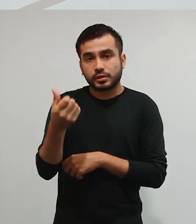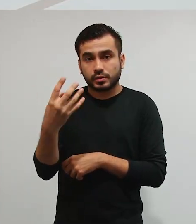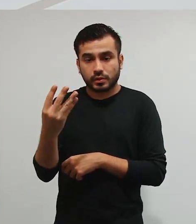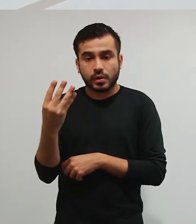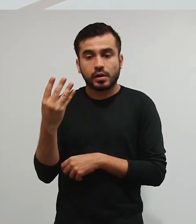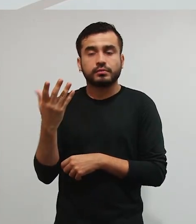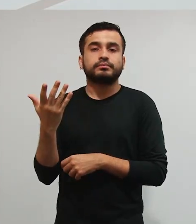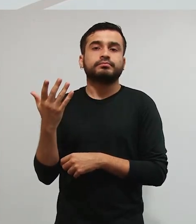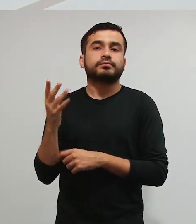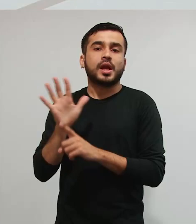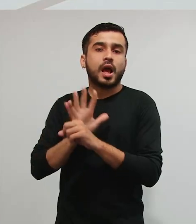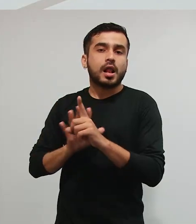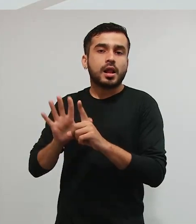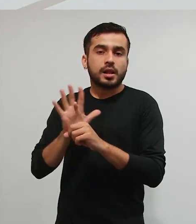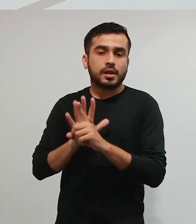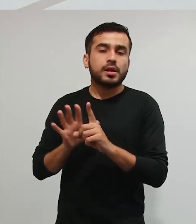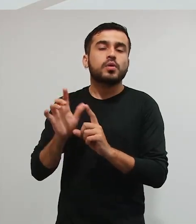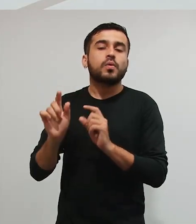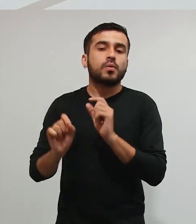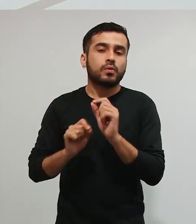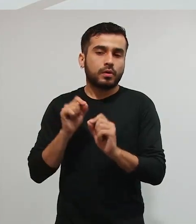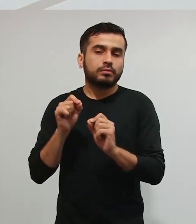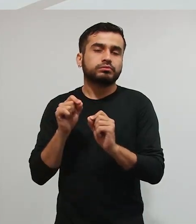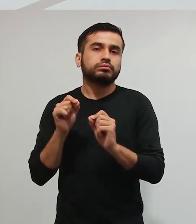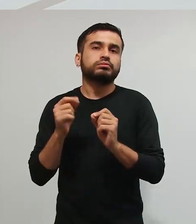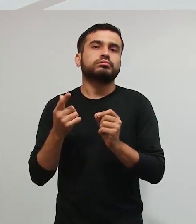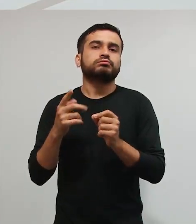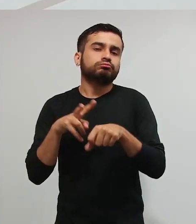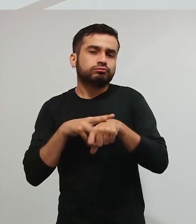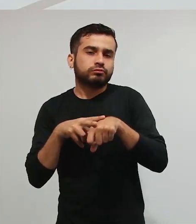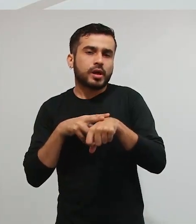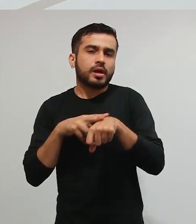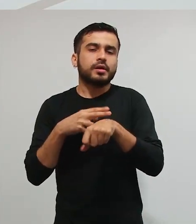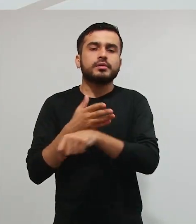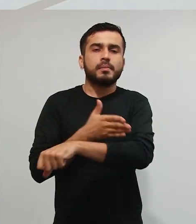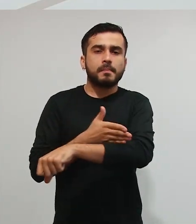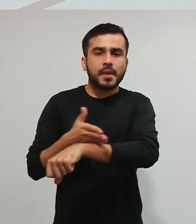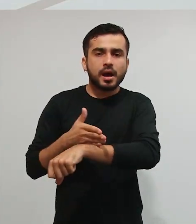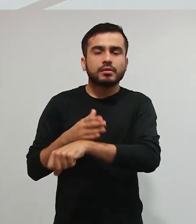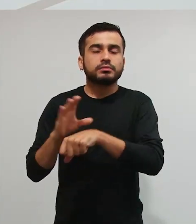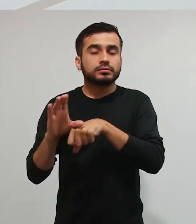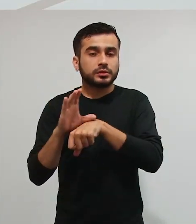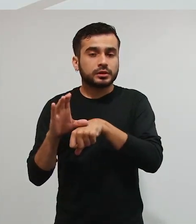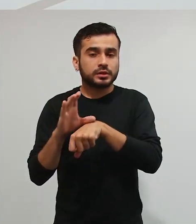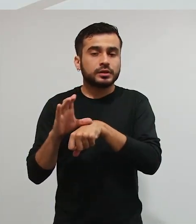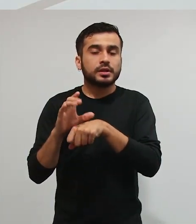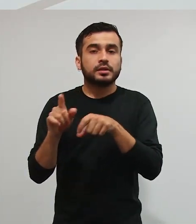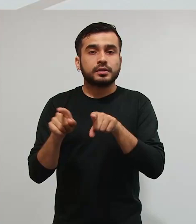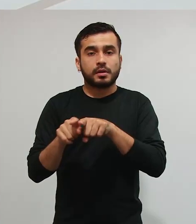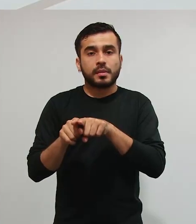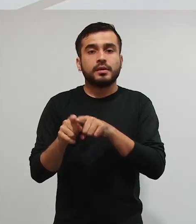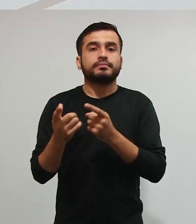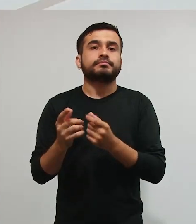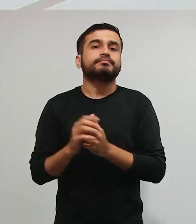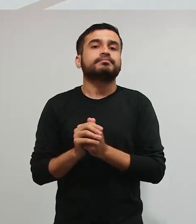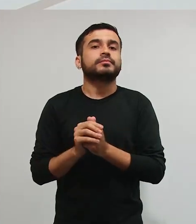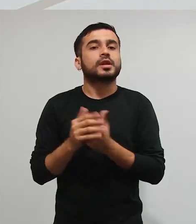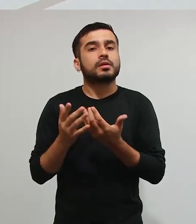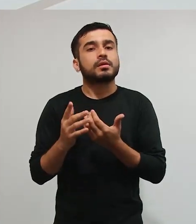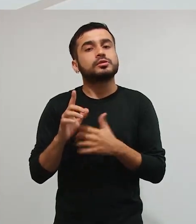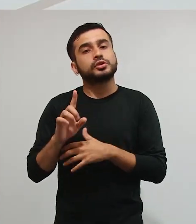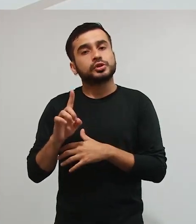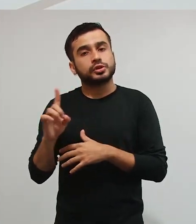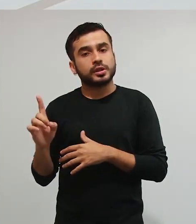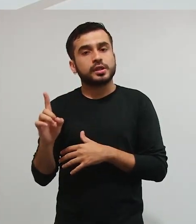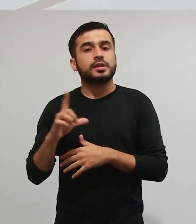e ao fundo está a plotagem dos estúdios, em tons verdes, branco e cinza. À direita, a nossa